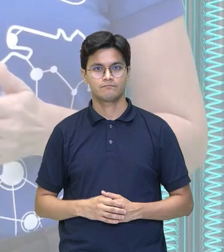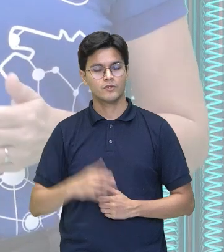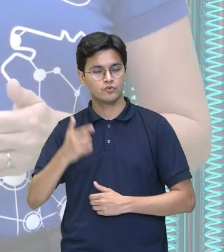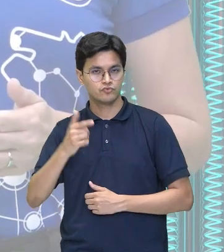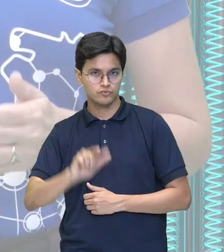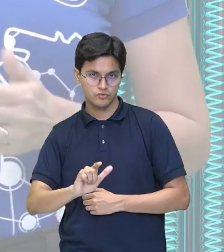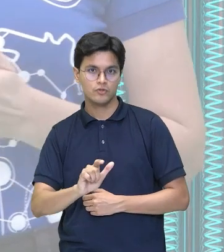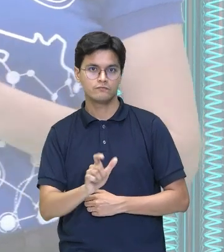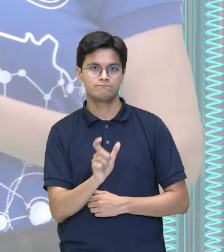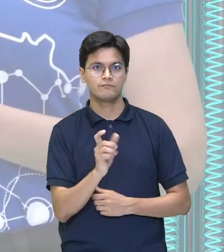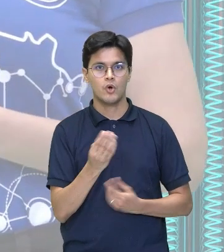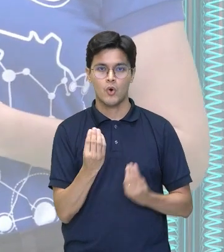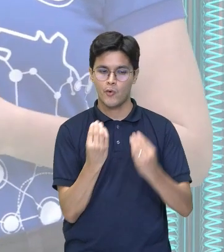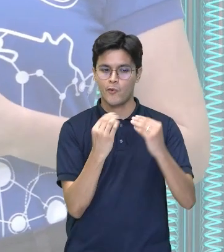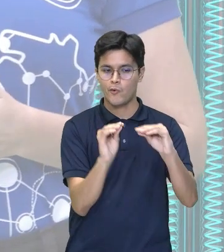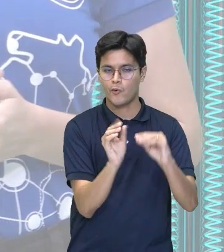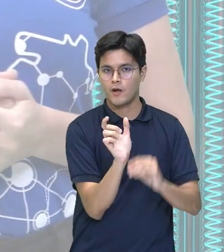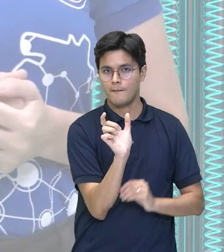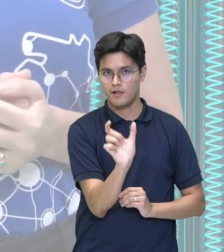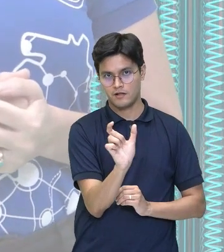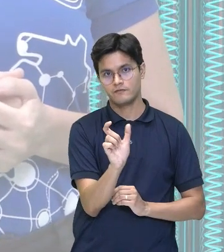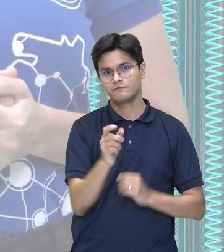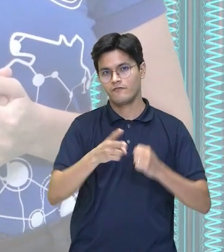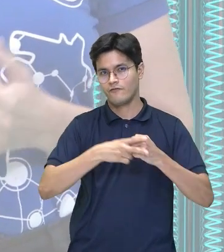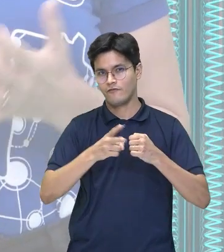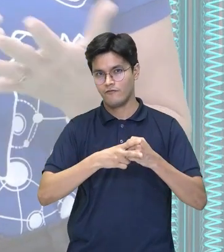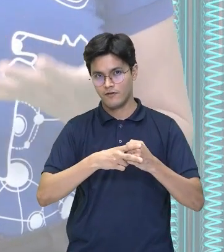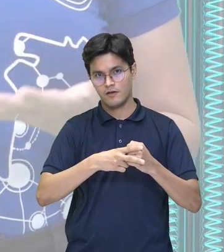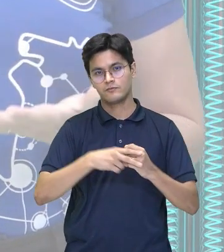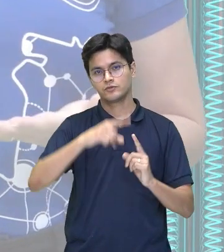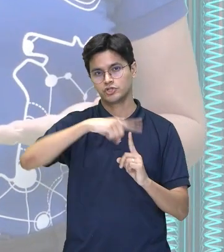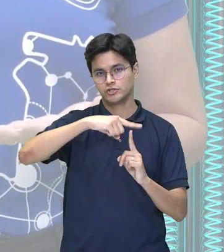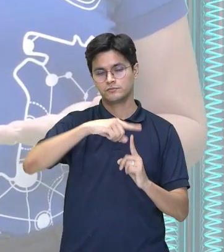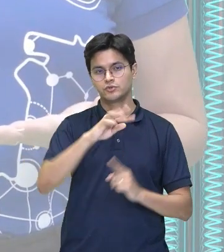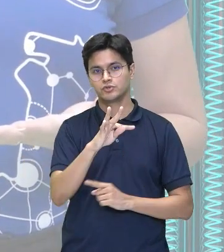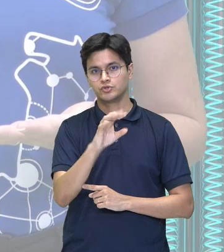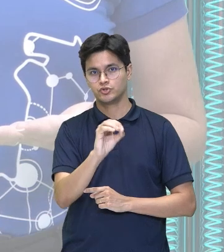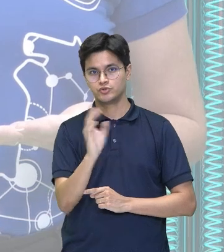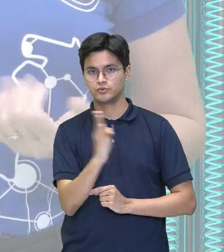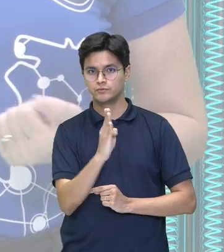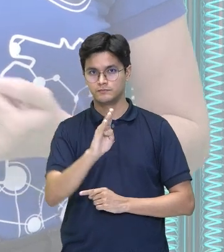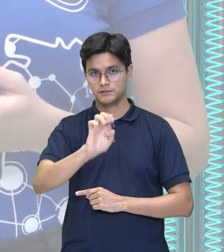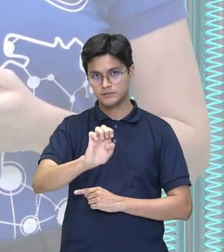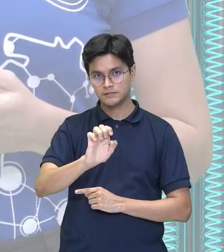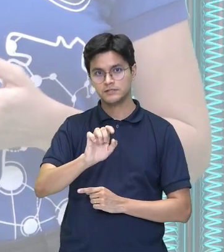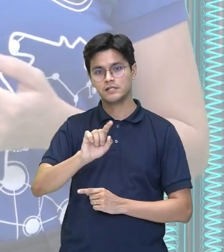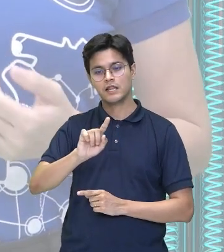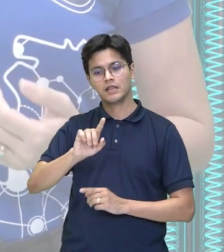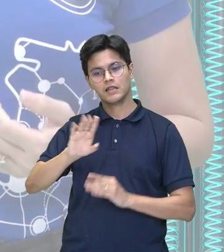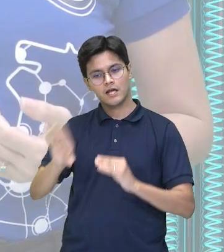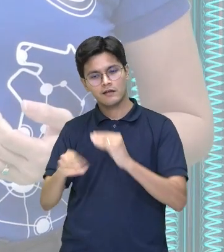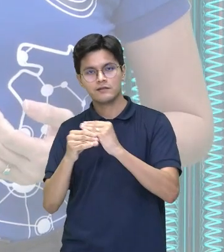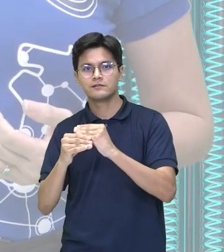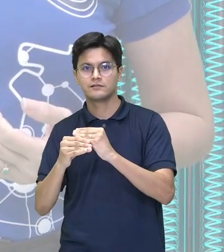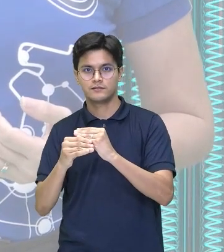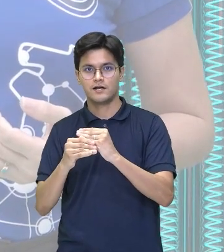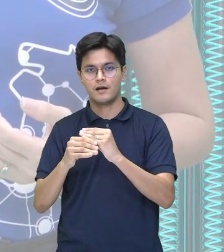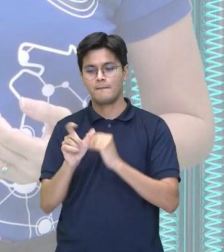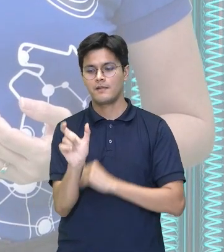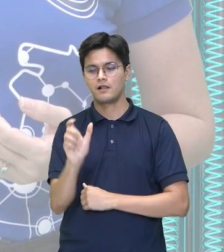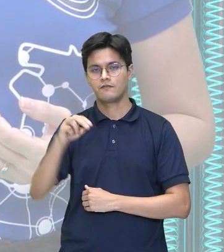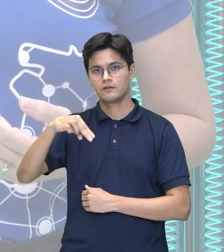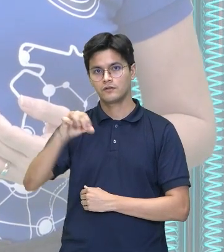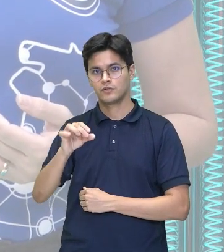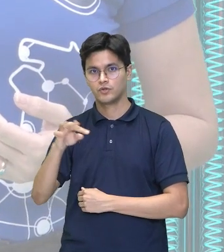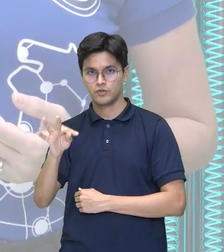be. Olha só a nossa estrutura aqui, acompanhe junto comigo. Eu preciso, né, sempre do sujeito, né? Depois, o